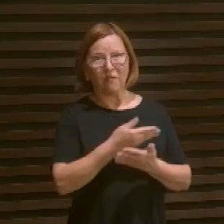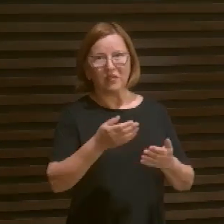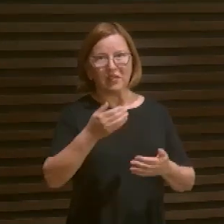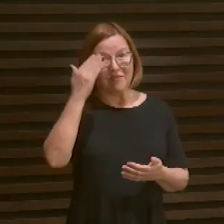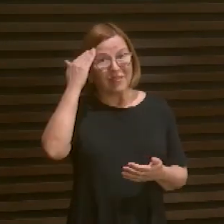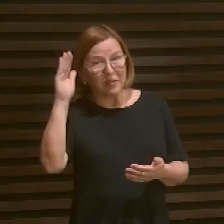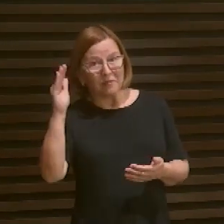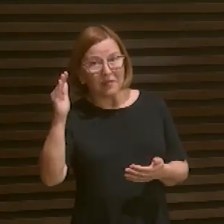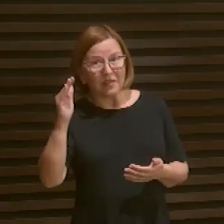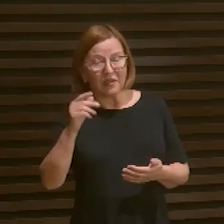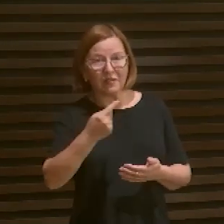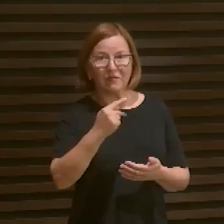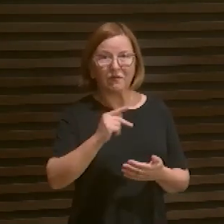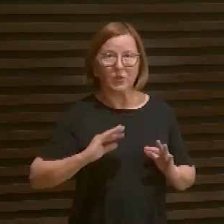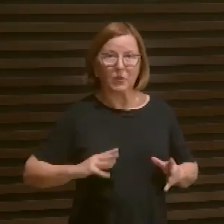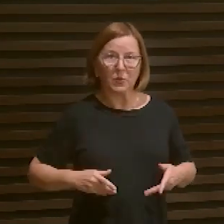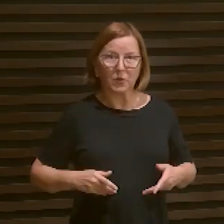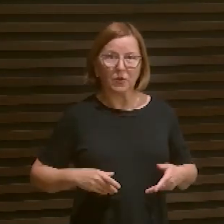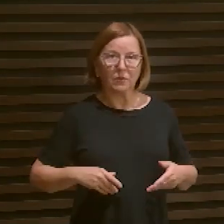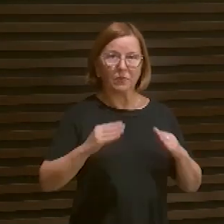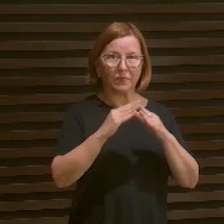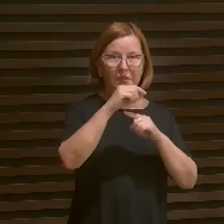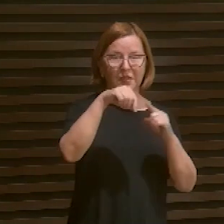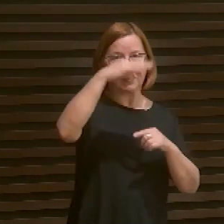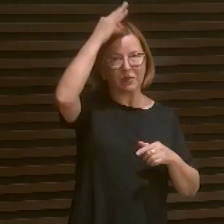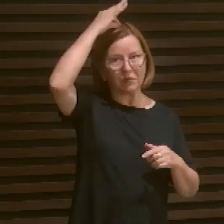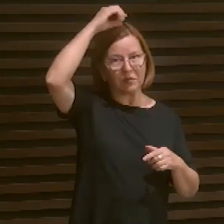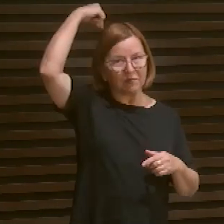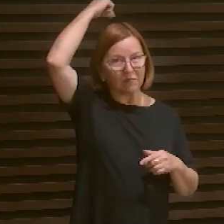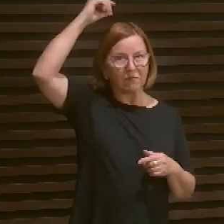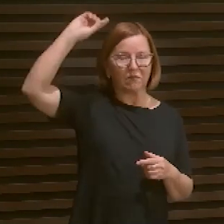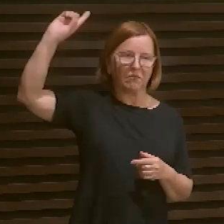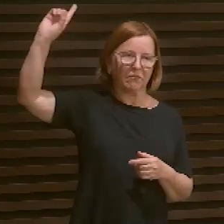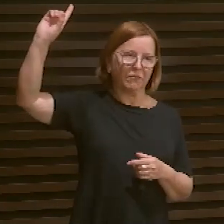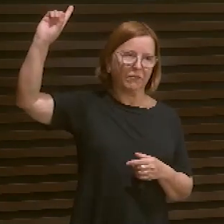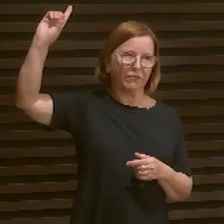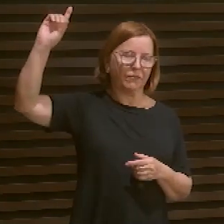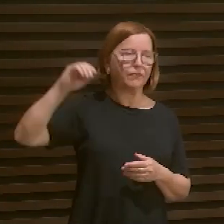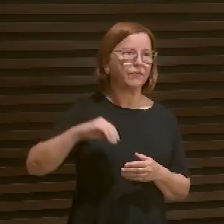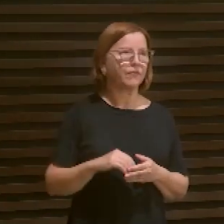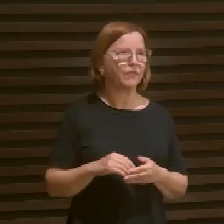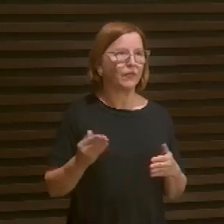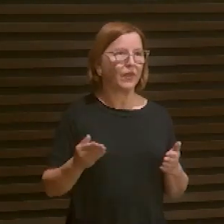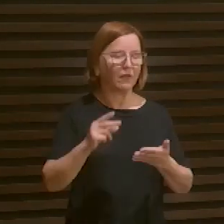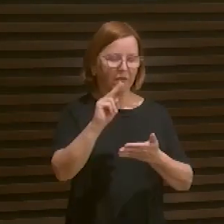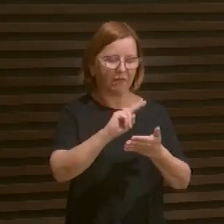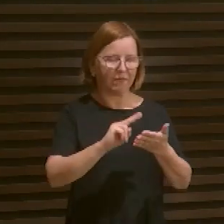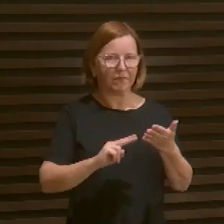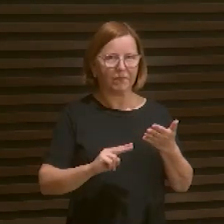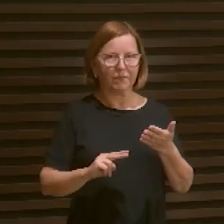corpo é santuário do Espírito Santo de Deus? Vamos dar uma outra olhadinha em